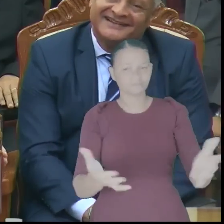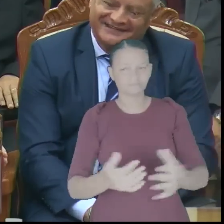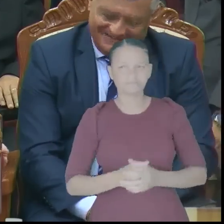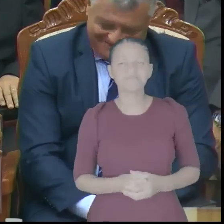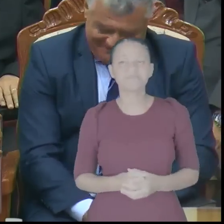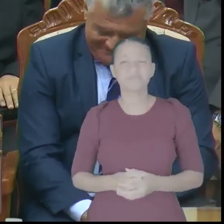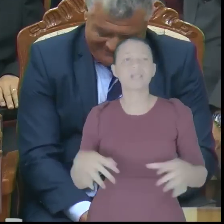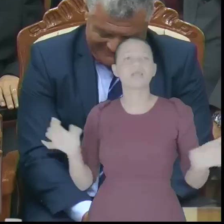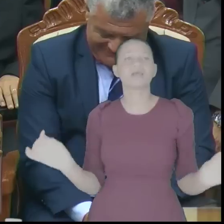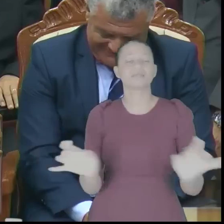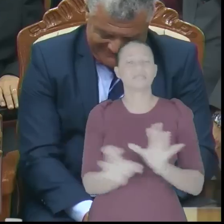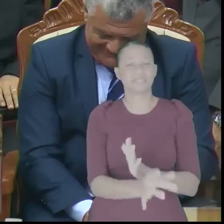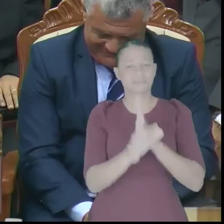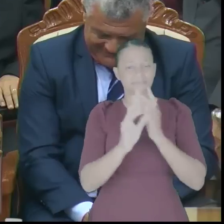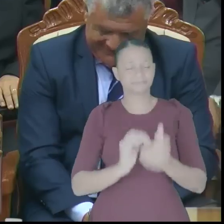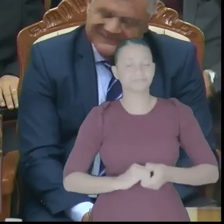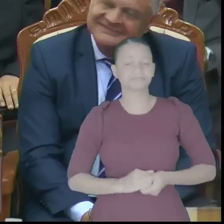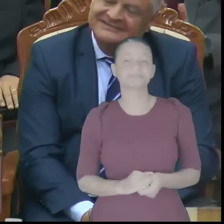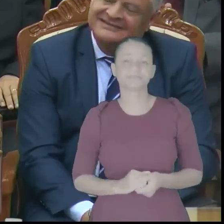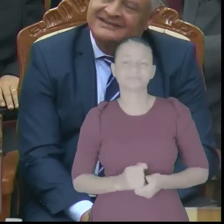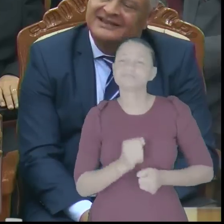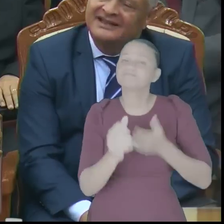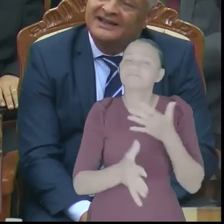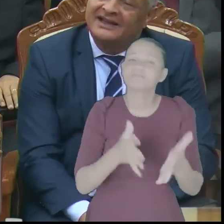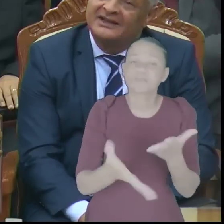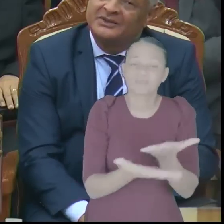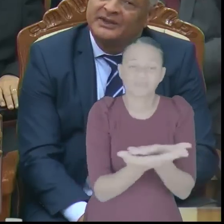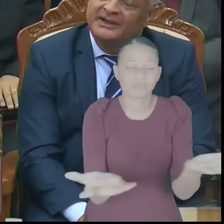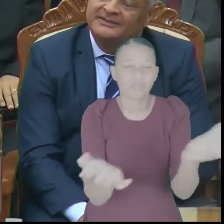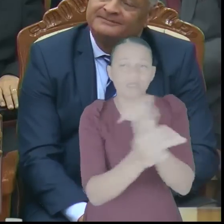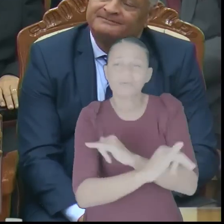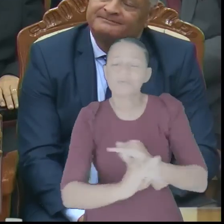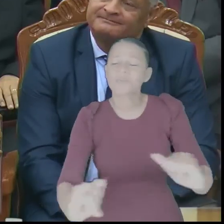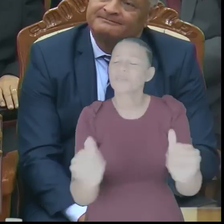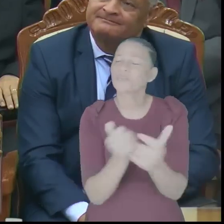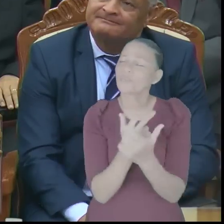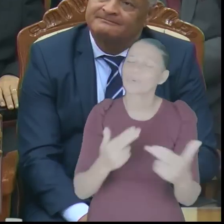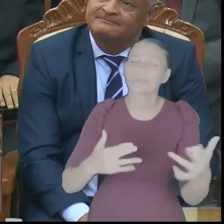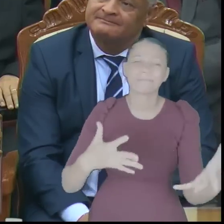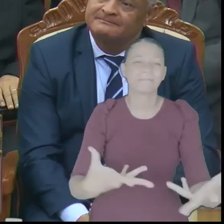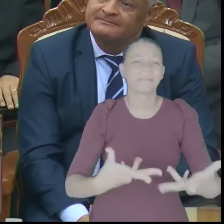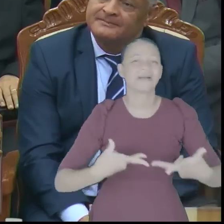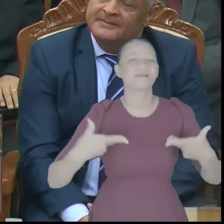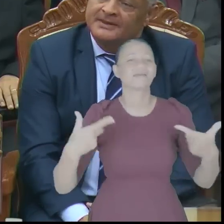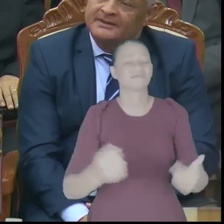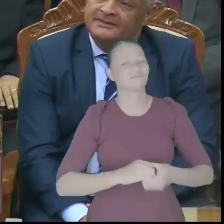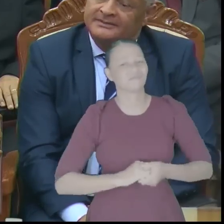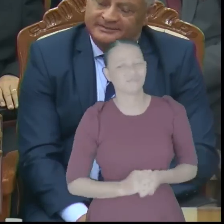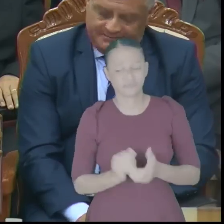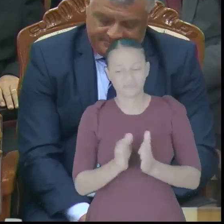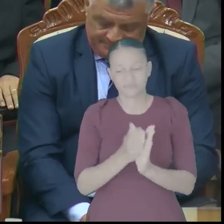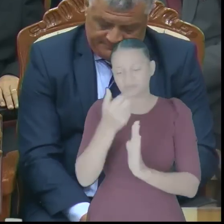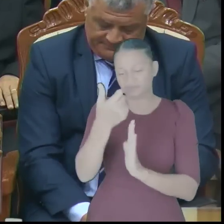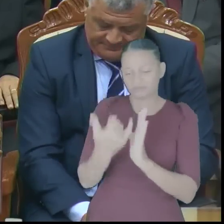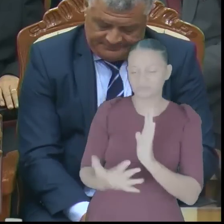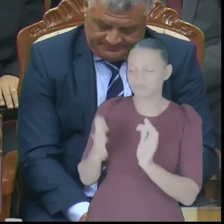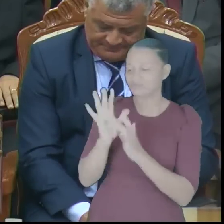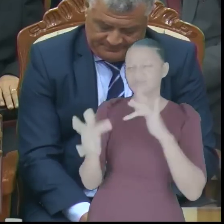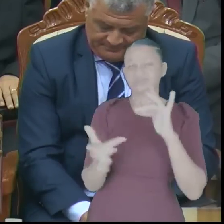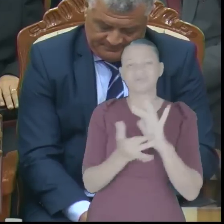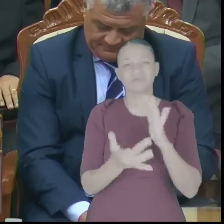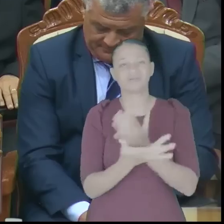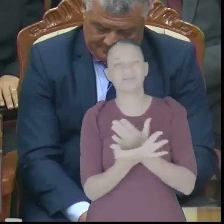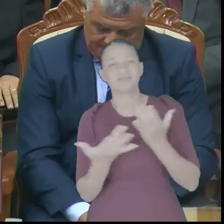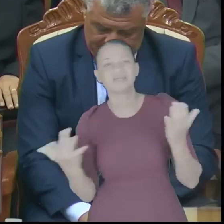Eu termino dizendo a você uma coisa maravilhosa. A Bíblia diz que quando Jesus rendeu